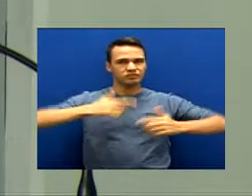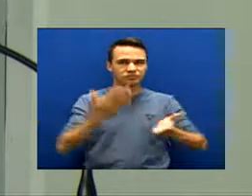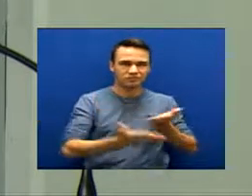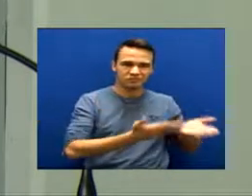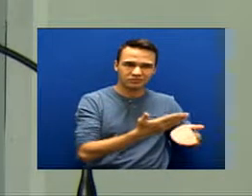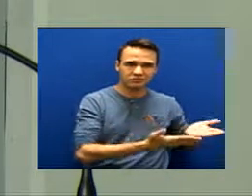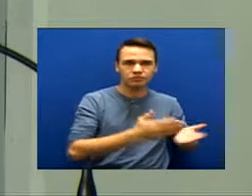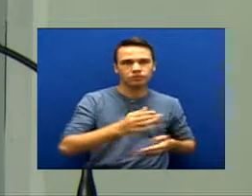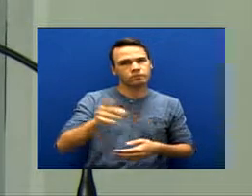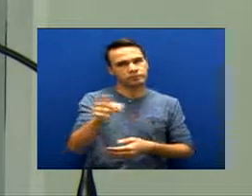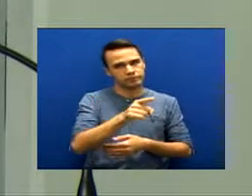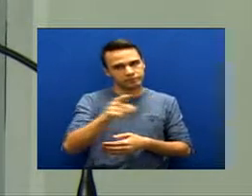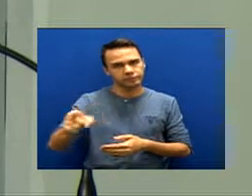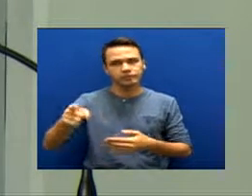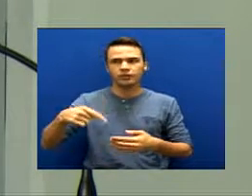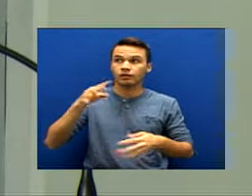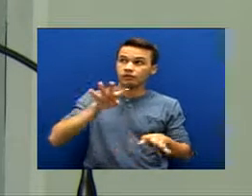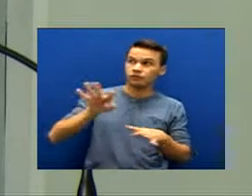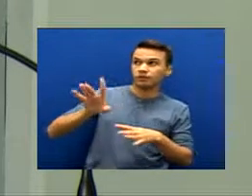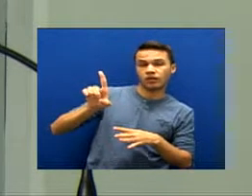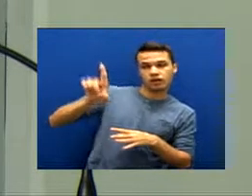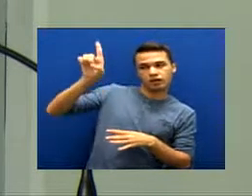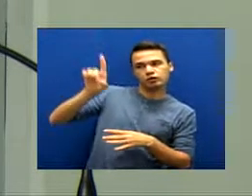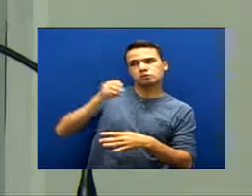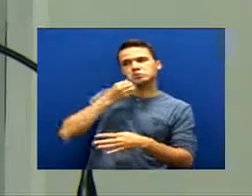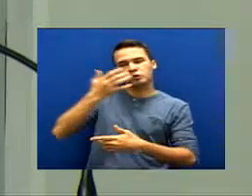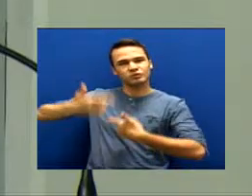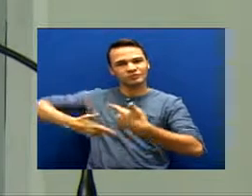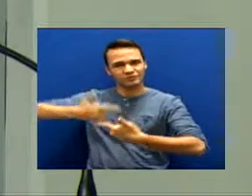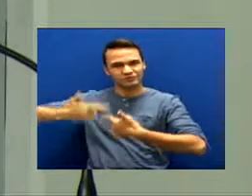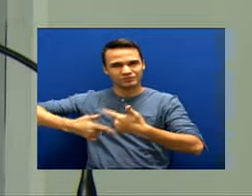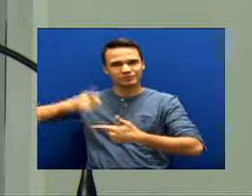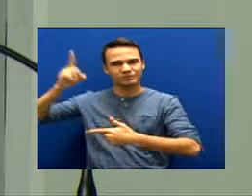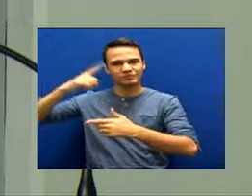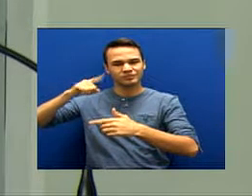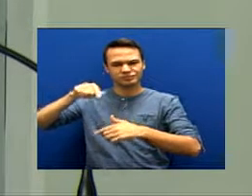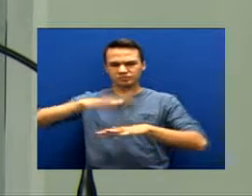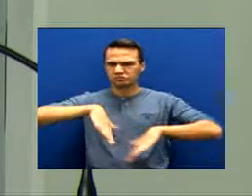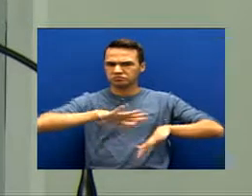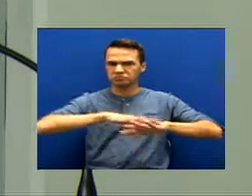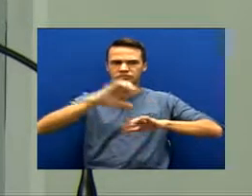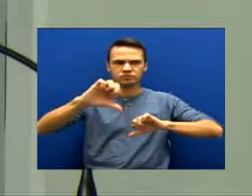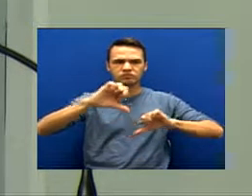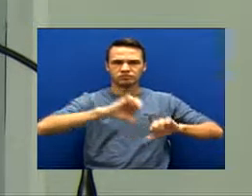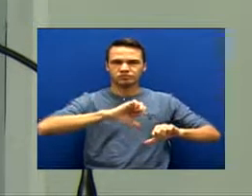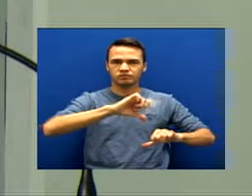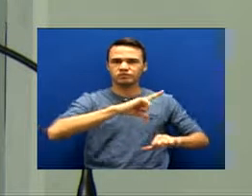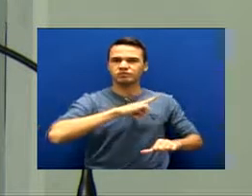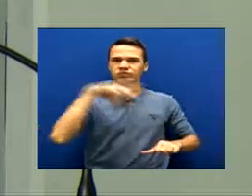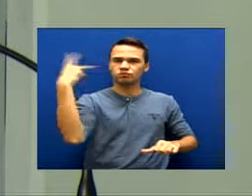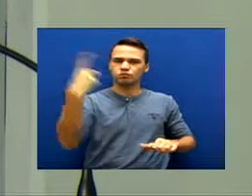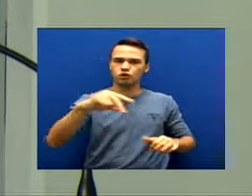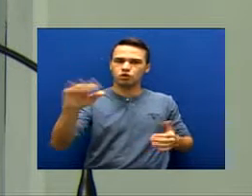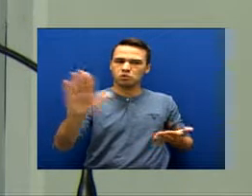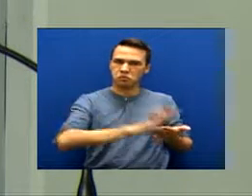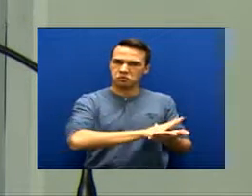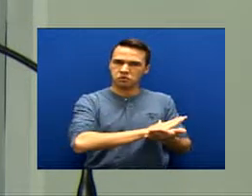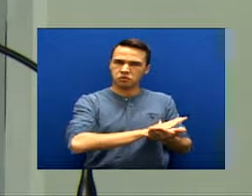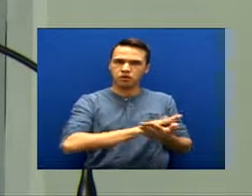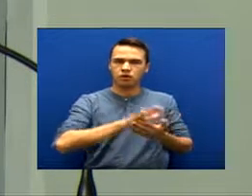Salmo que farei nesse instante. Diz assim o Salmo de número 46: Deus é o nosso